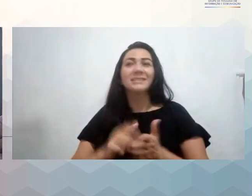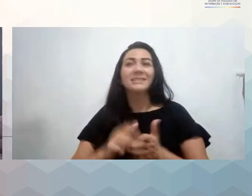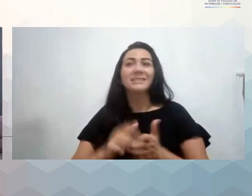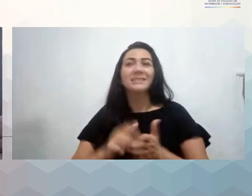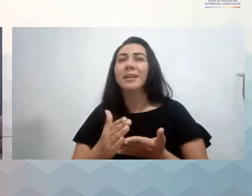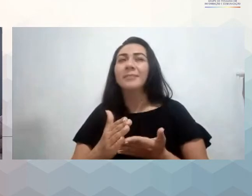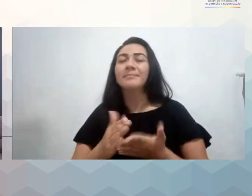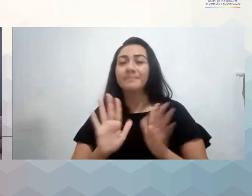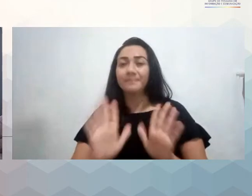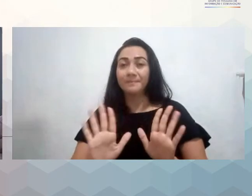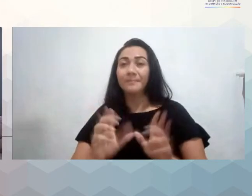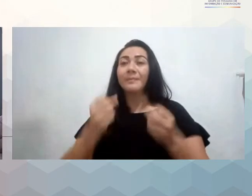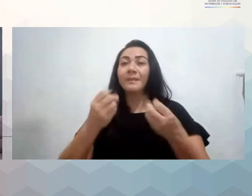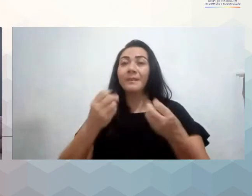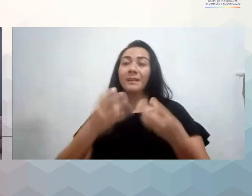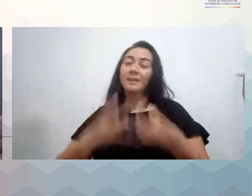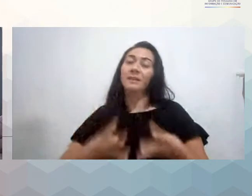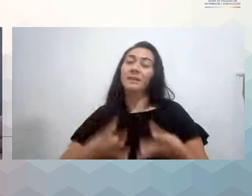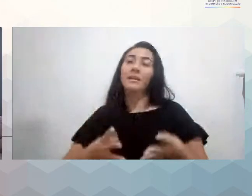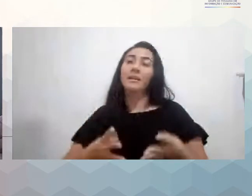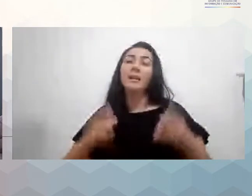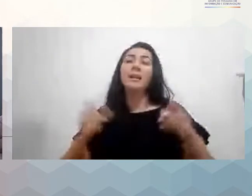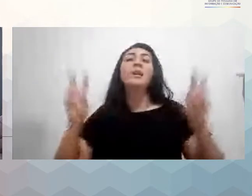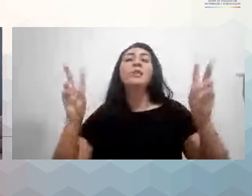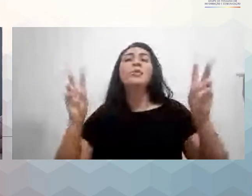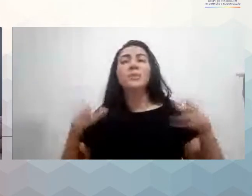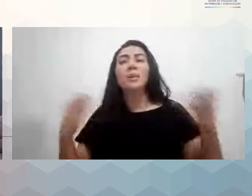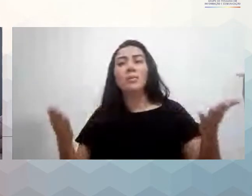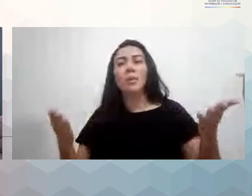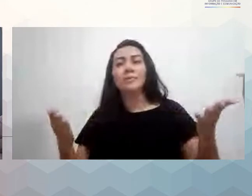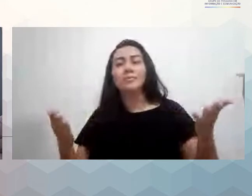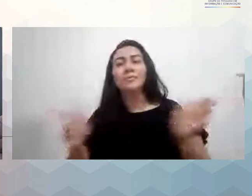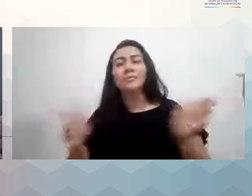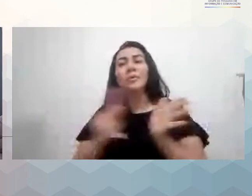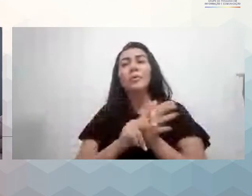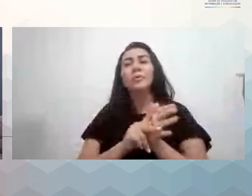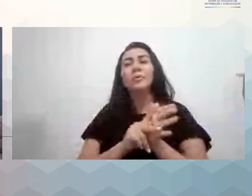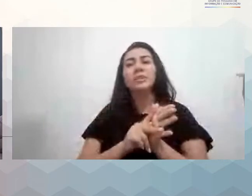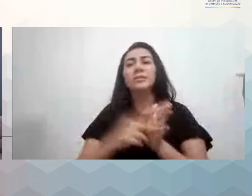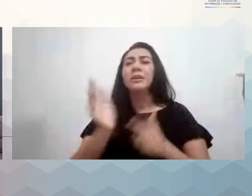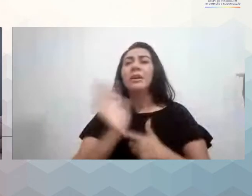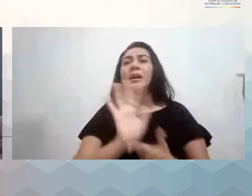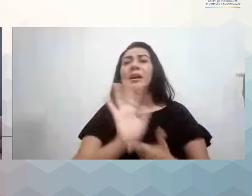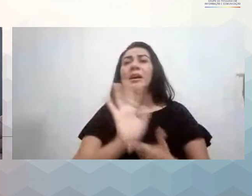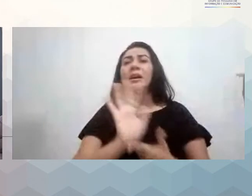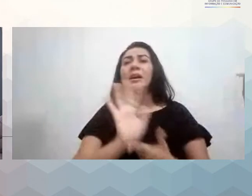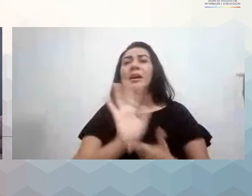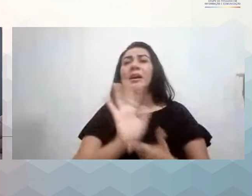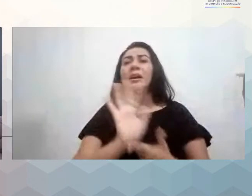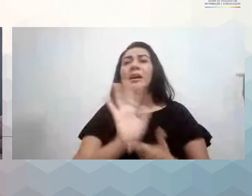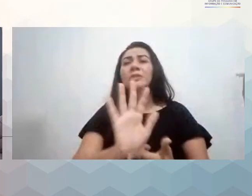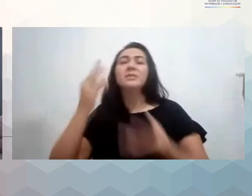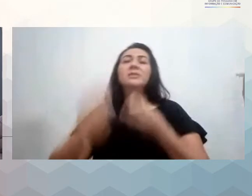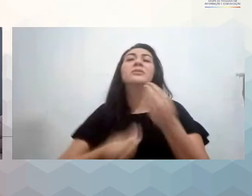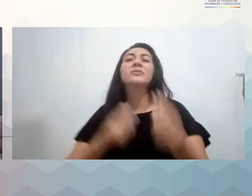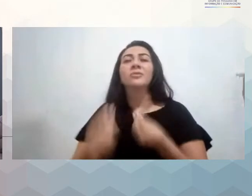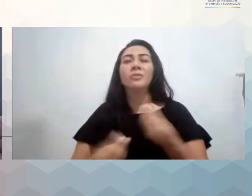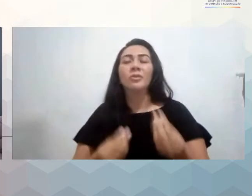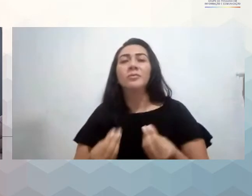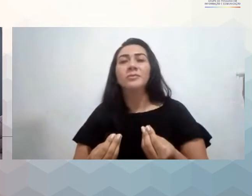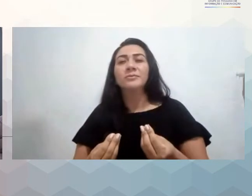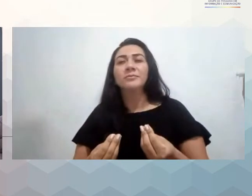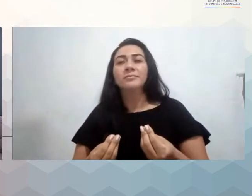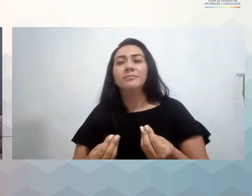por meio de gestão de projetos, com a nossa querida Paola Nascimento. E antes de eu entrar nos nossos 3